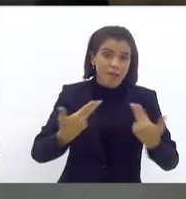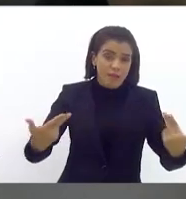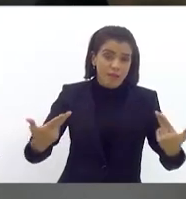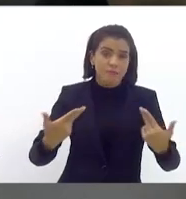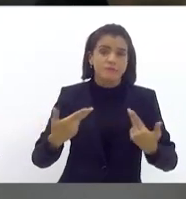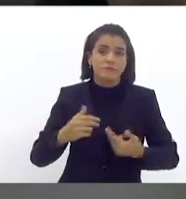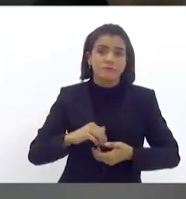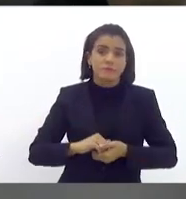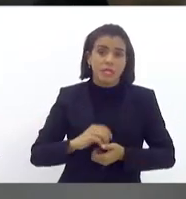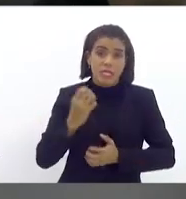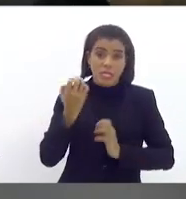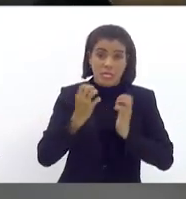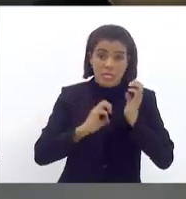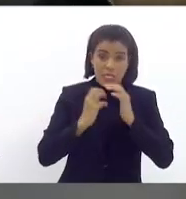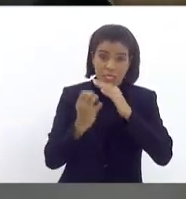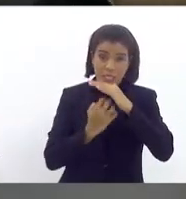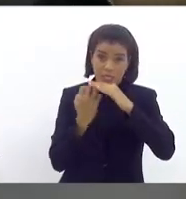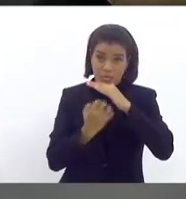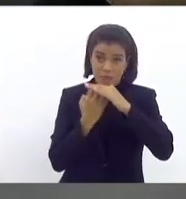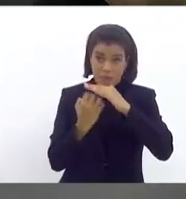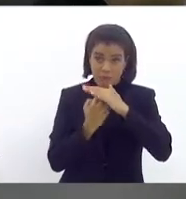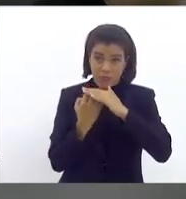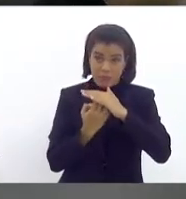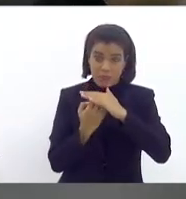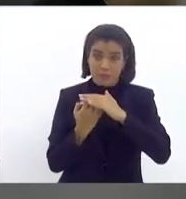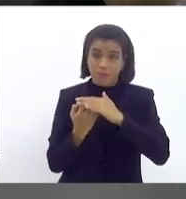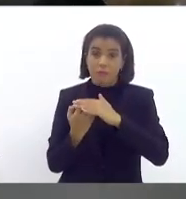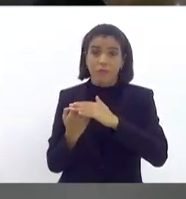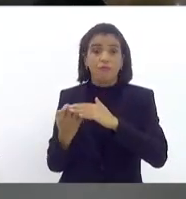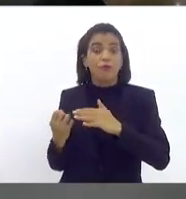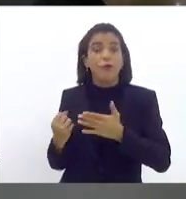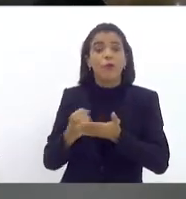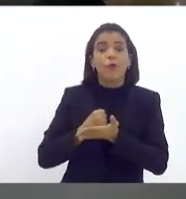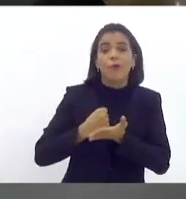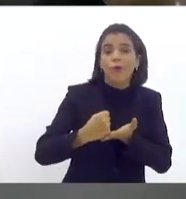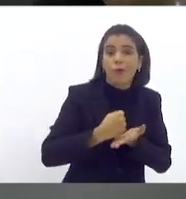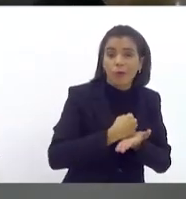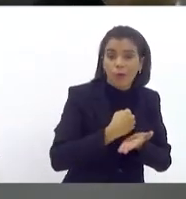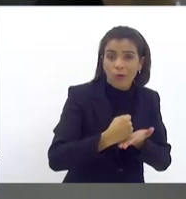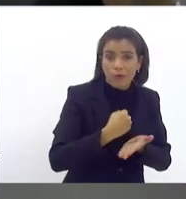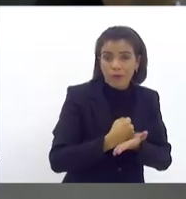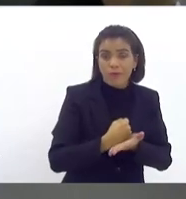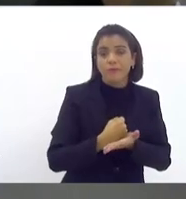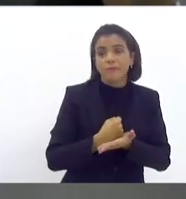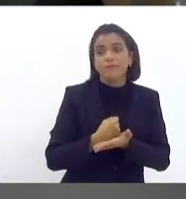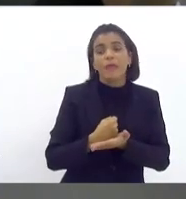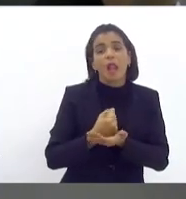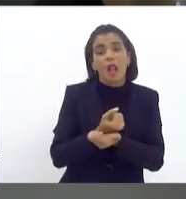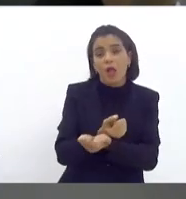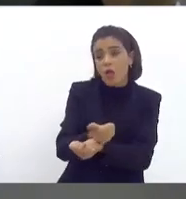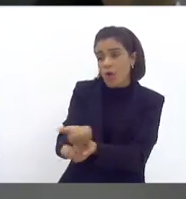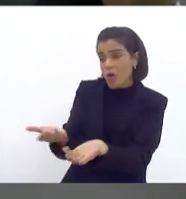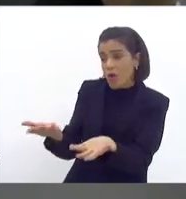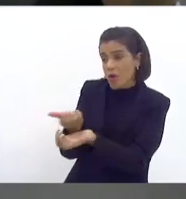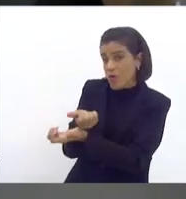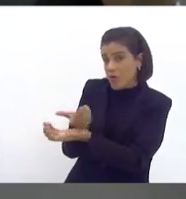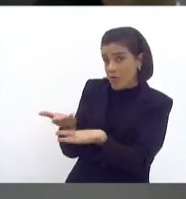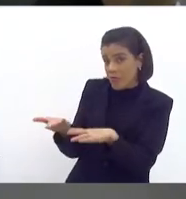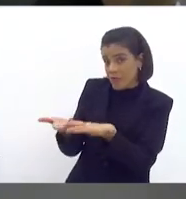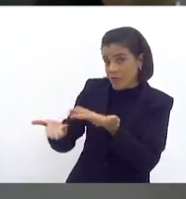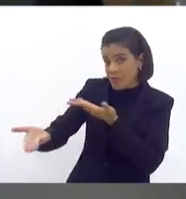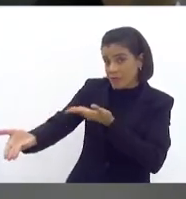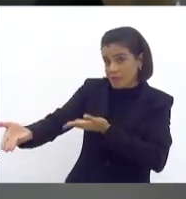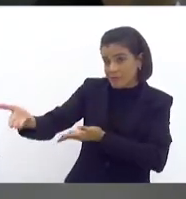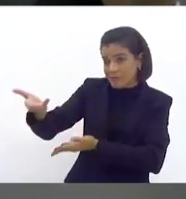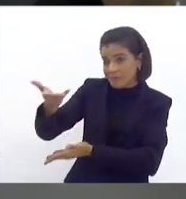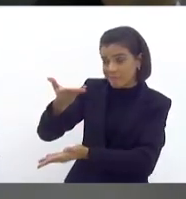agora que entraram nesse circuito, então o que acontece? Elas oferecem alguma coisa por isso